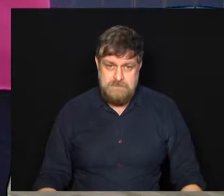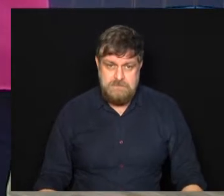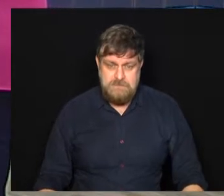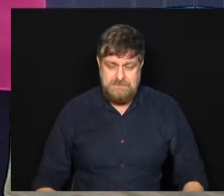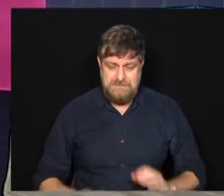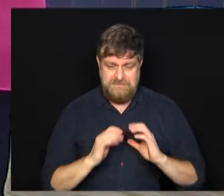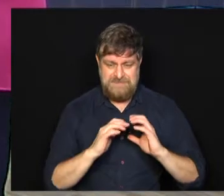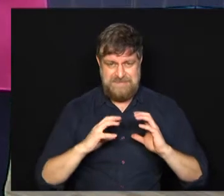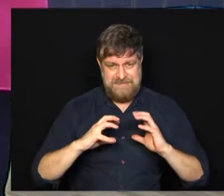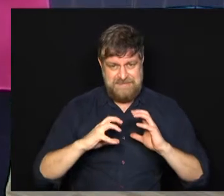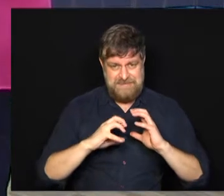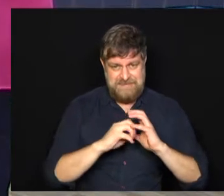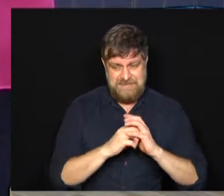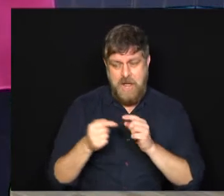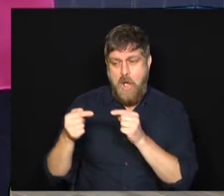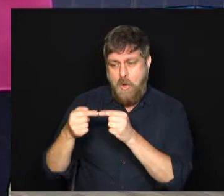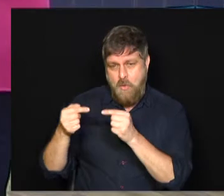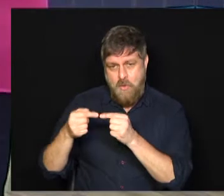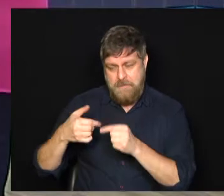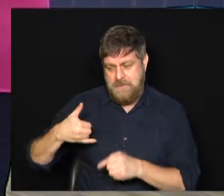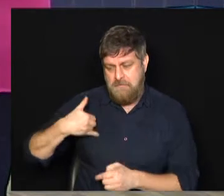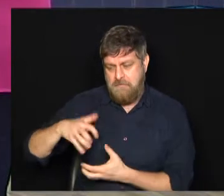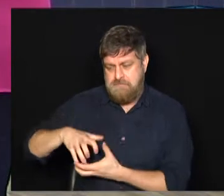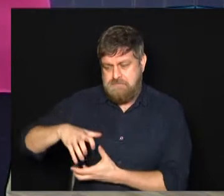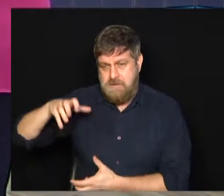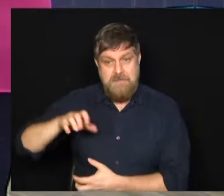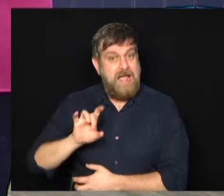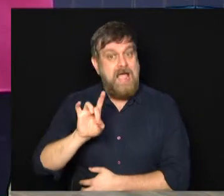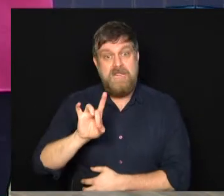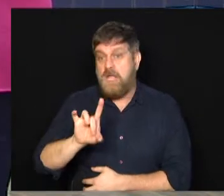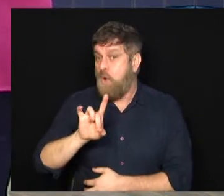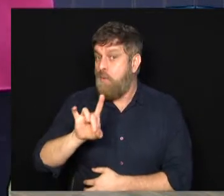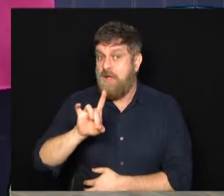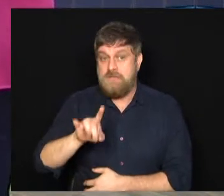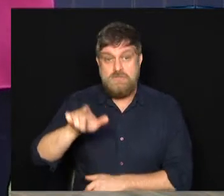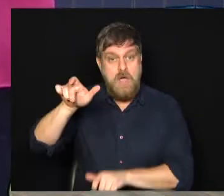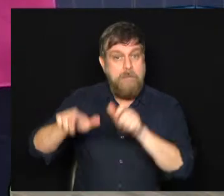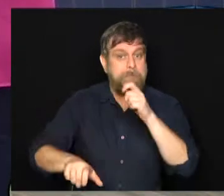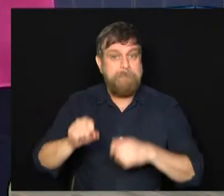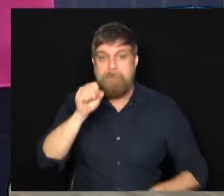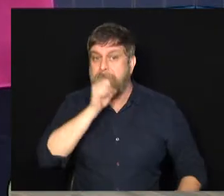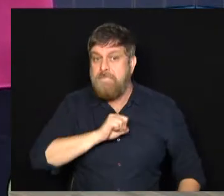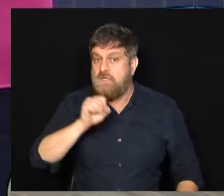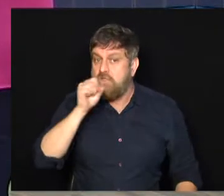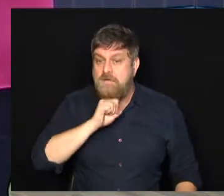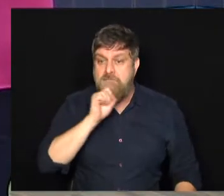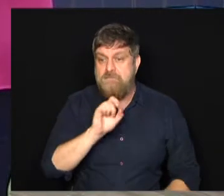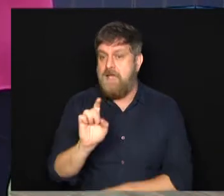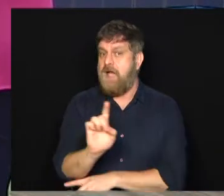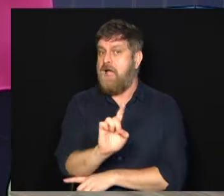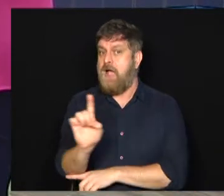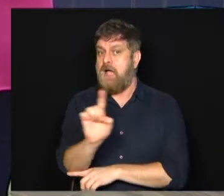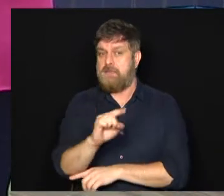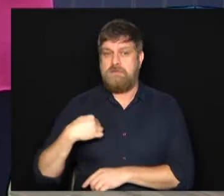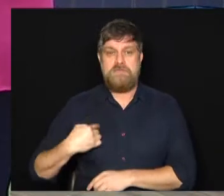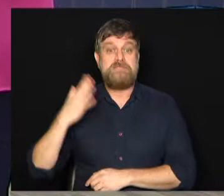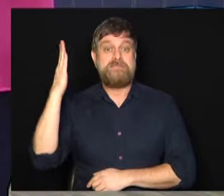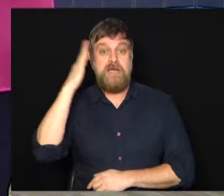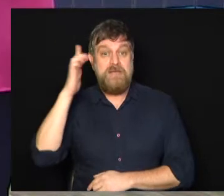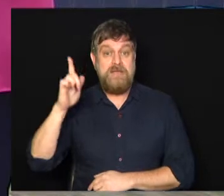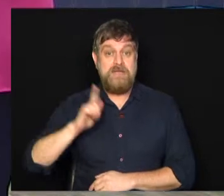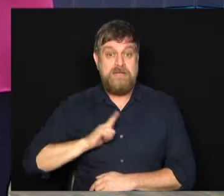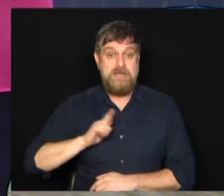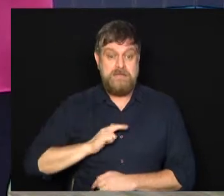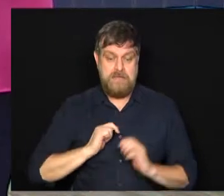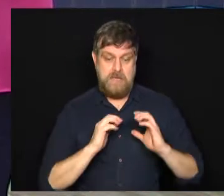é uma doença muito associada ao envelhecimento, mas ela não é exclusiva apenas das pessoas idosas, né? Sabemos que existem pessoas com